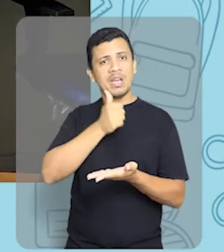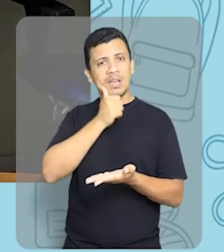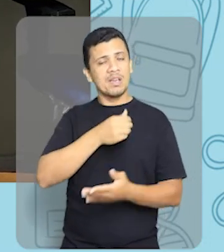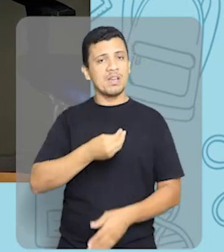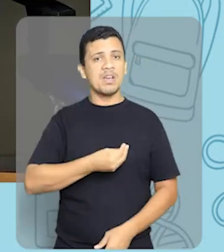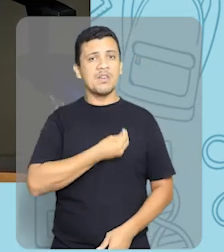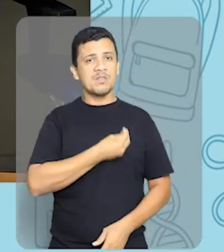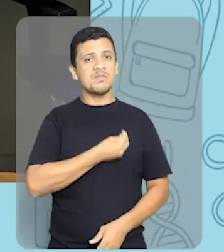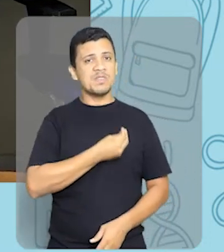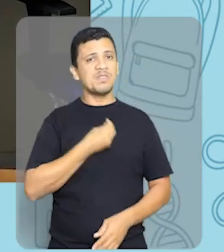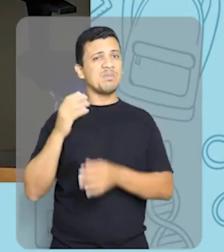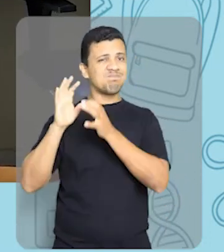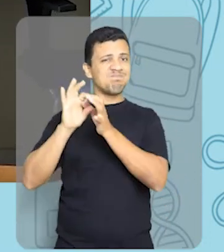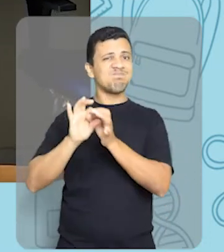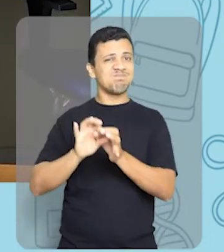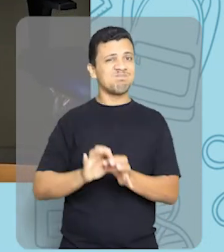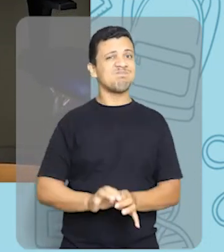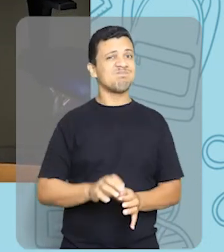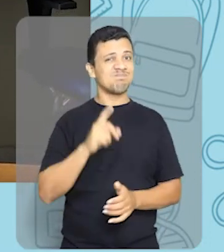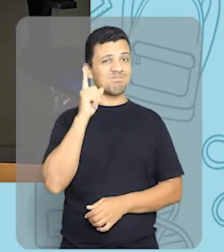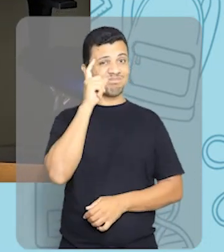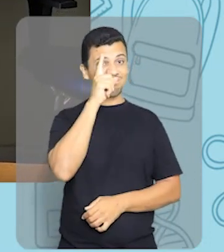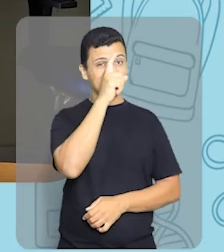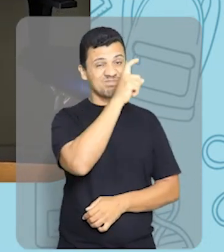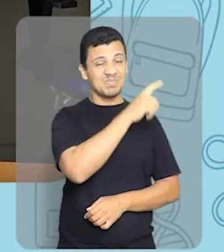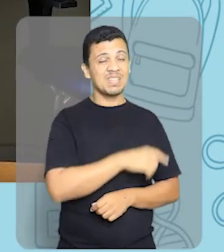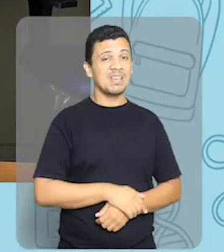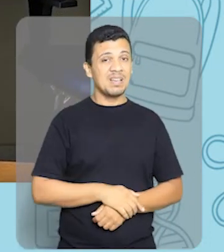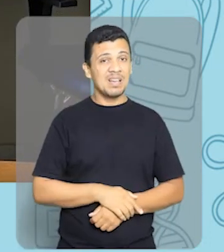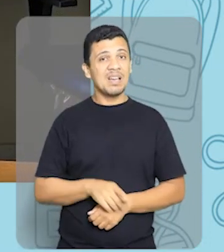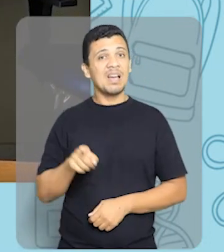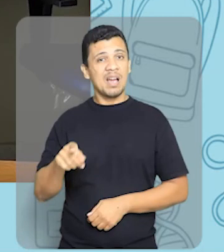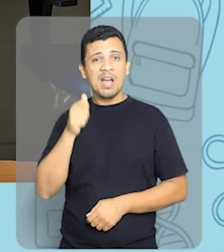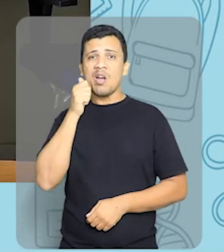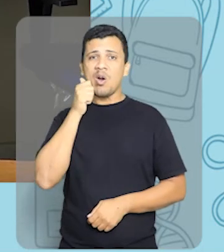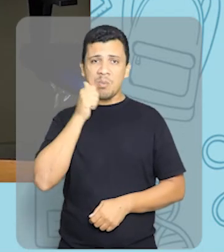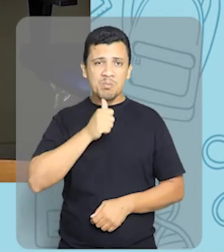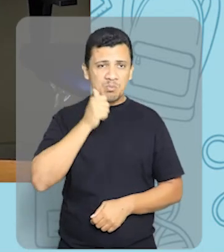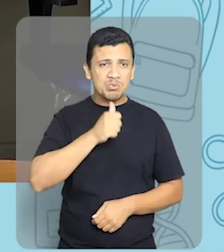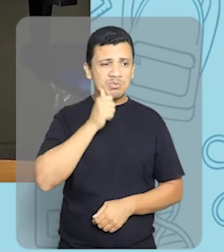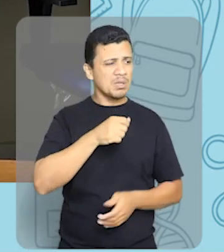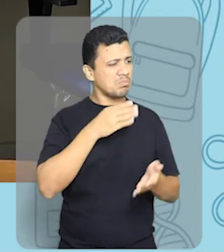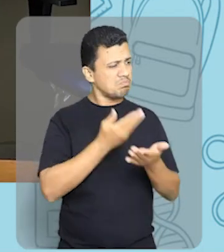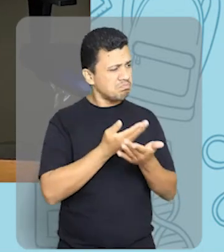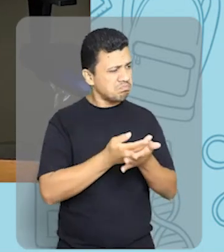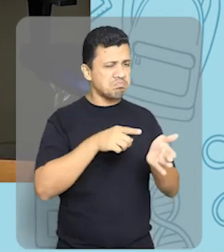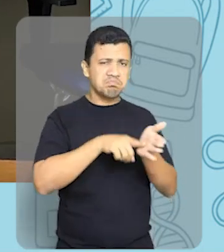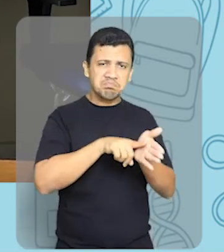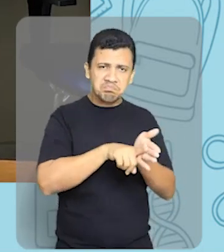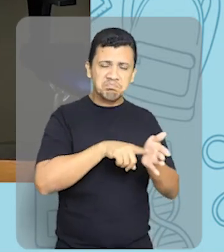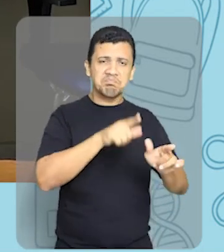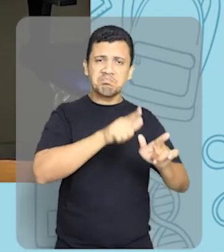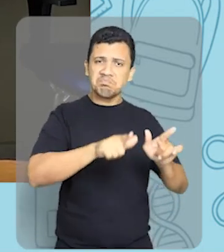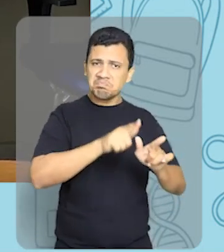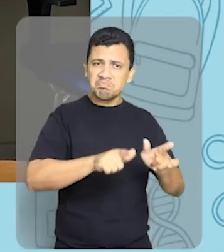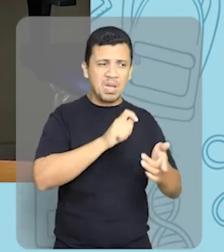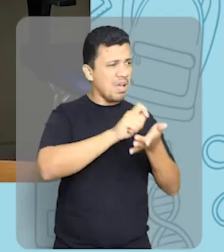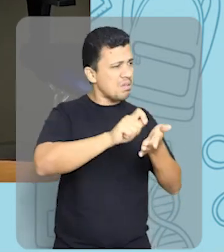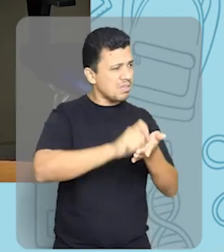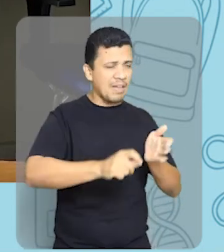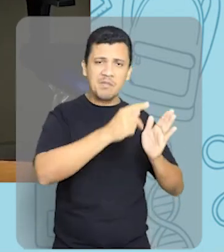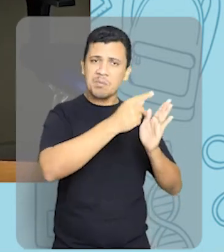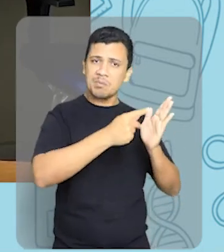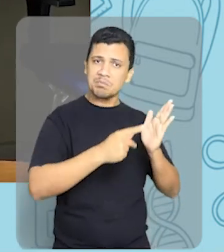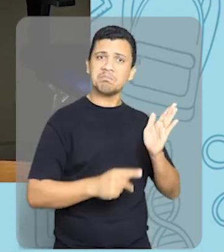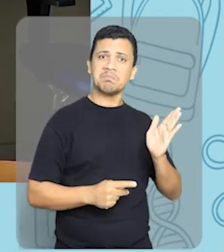num contexto muito adverso, ela é uma mulher que se dedica às letras. Ela escreve